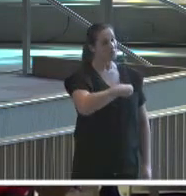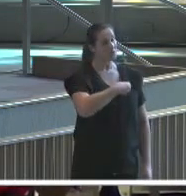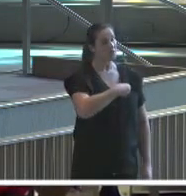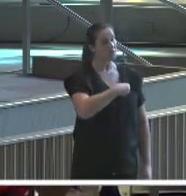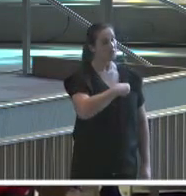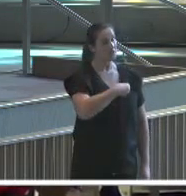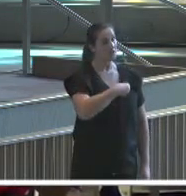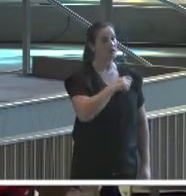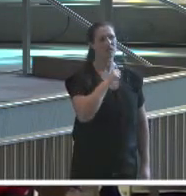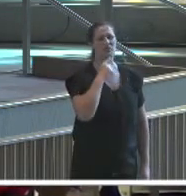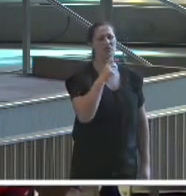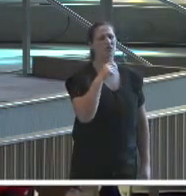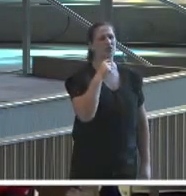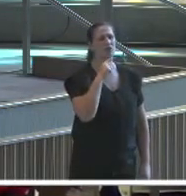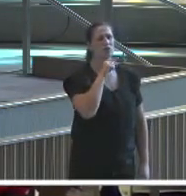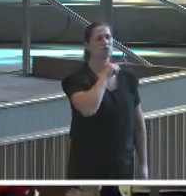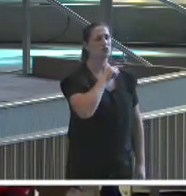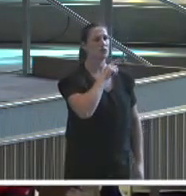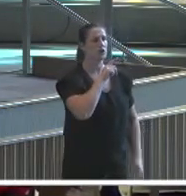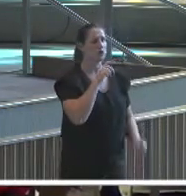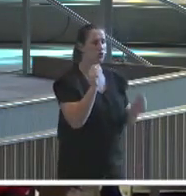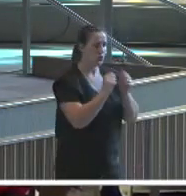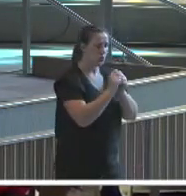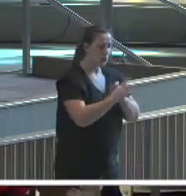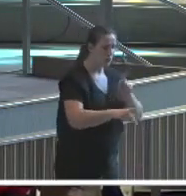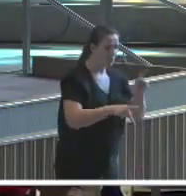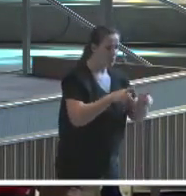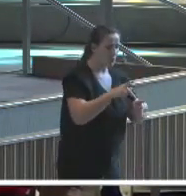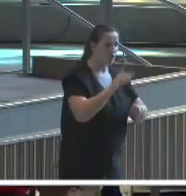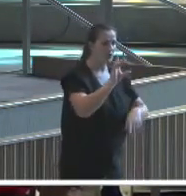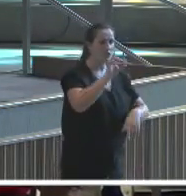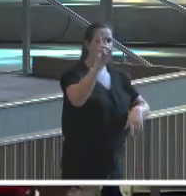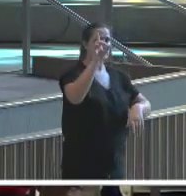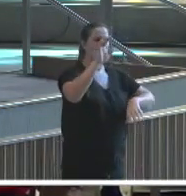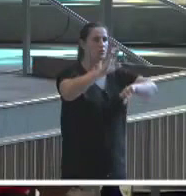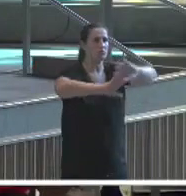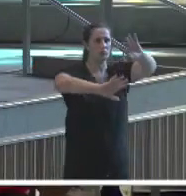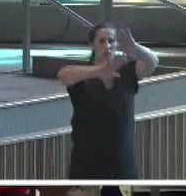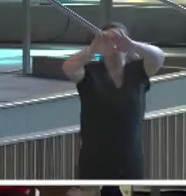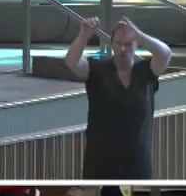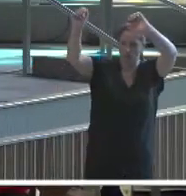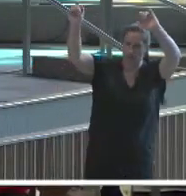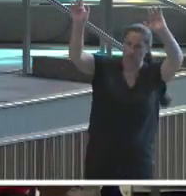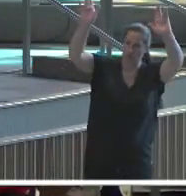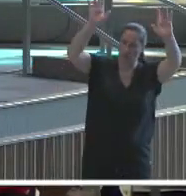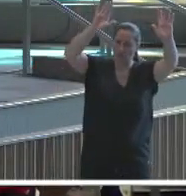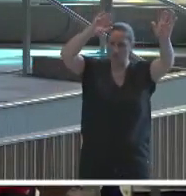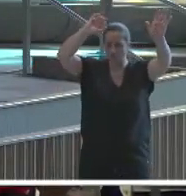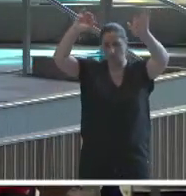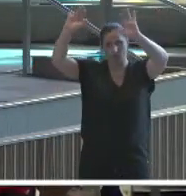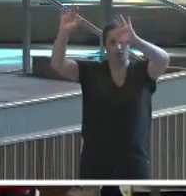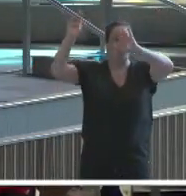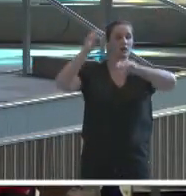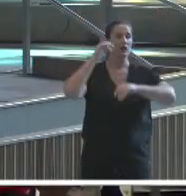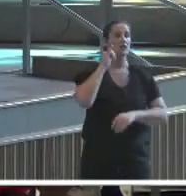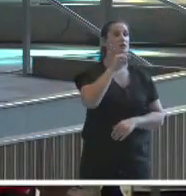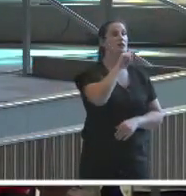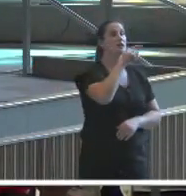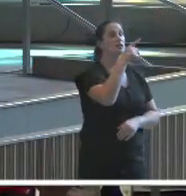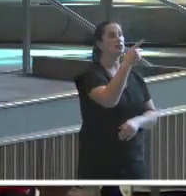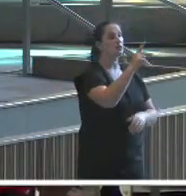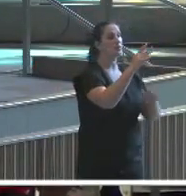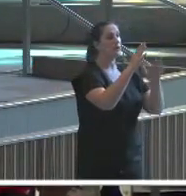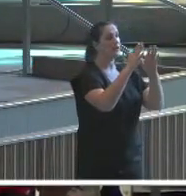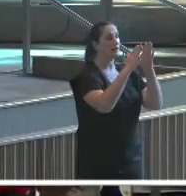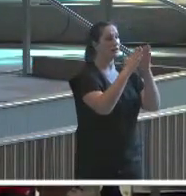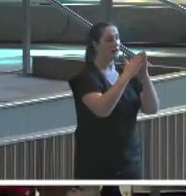Não adianta você estar no meio do povo de Deus, levantando as mãos na festa do louvor, se na tua tenda está o